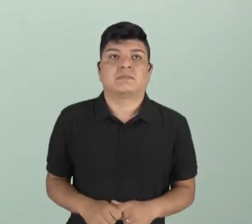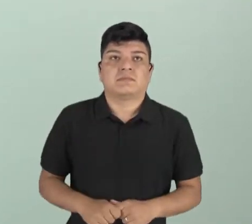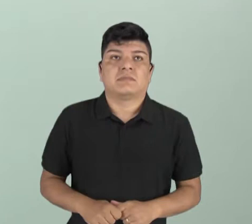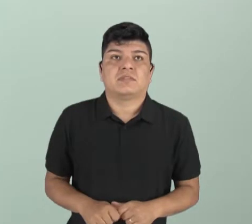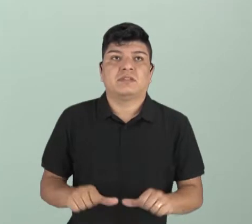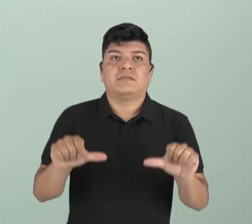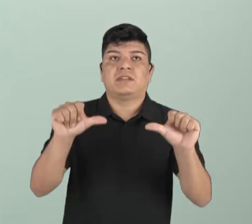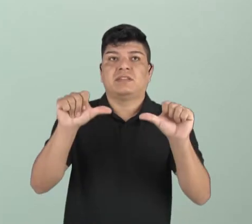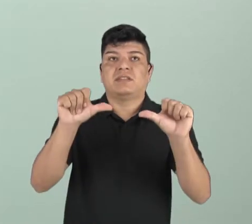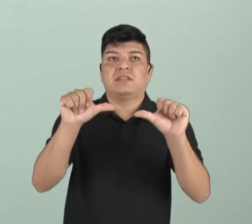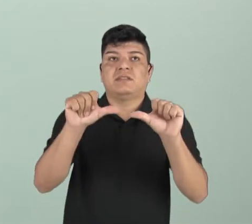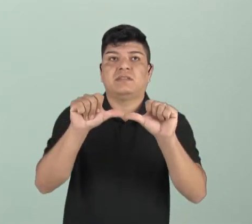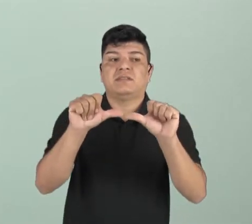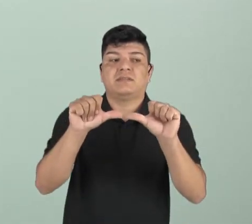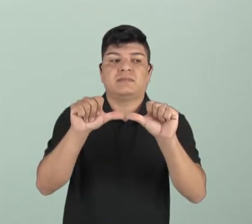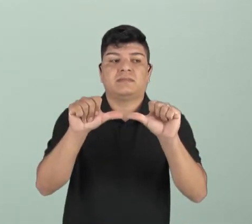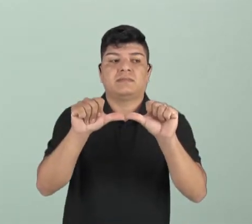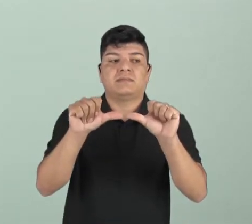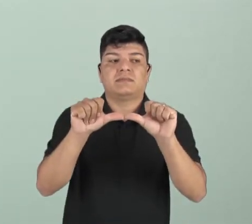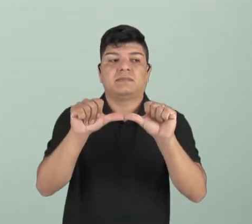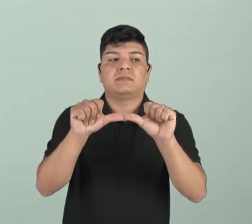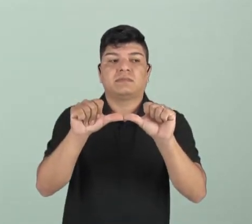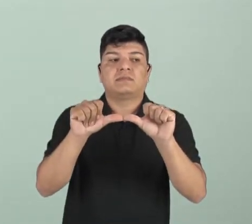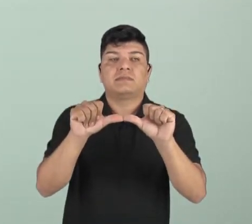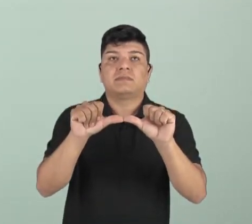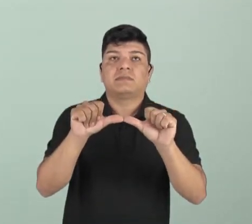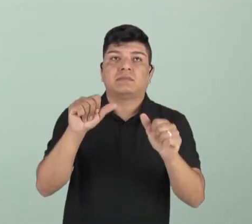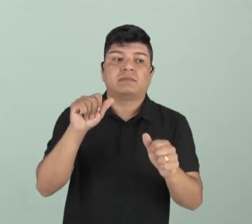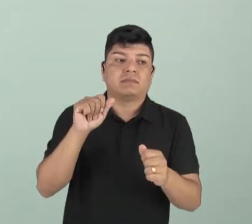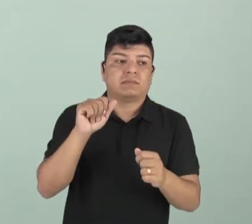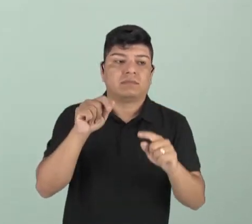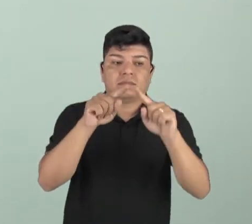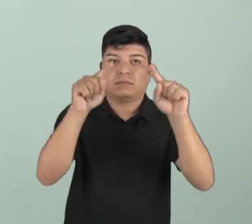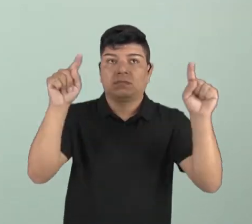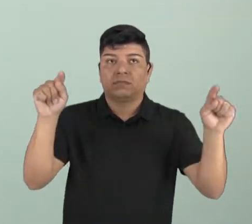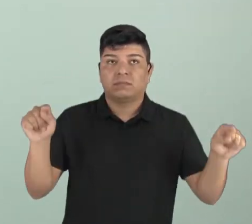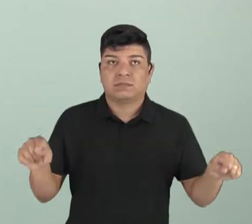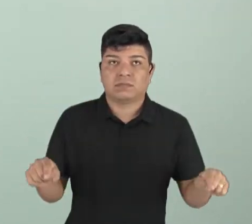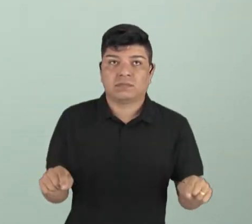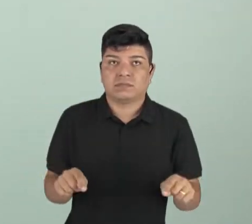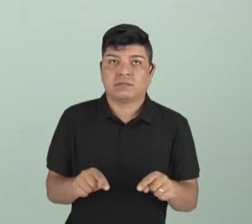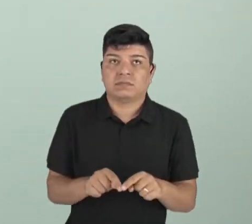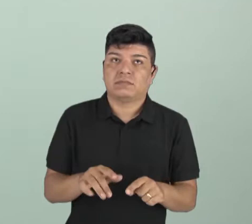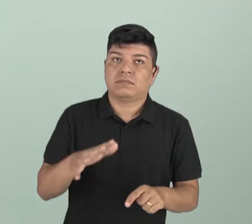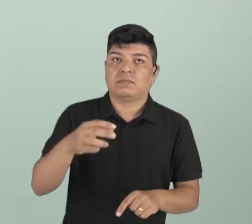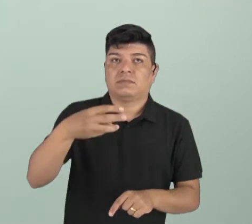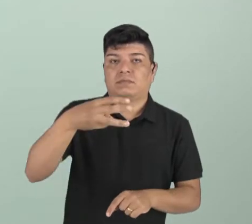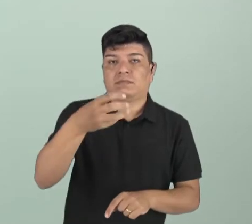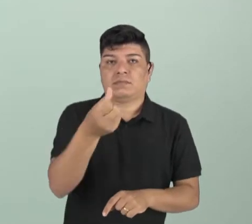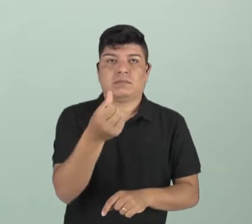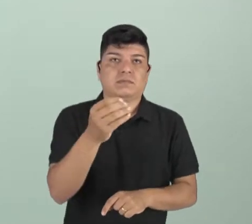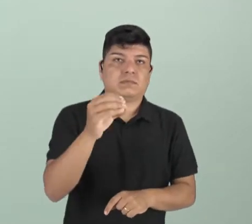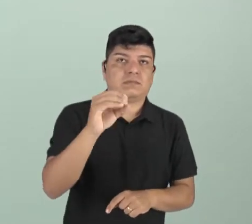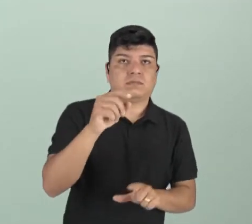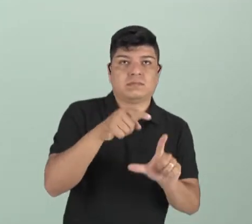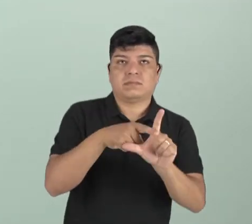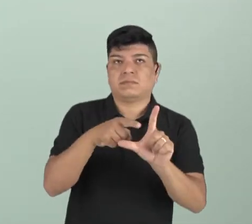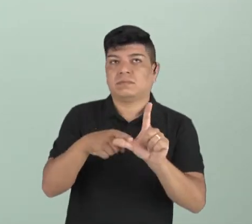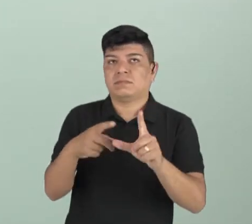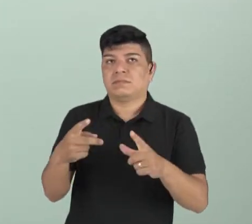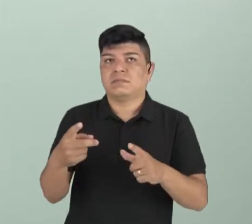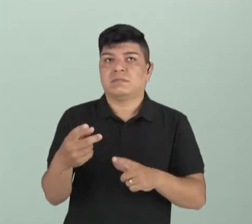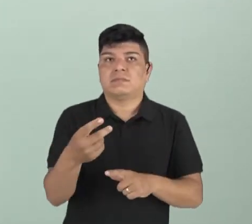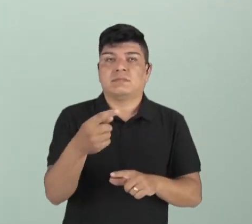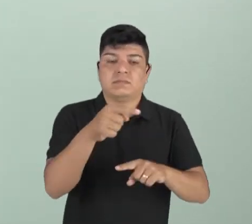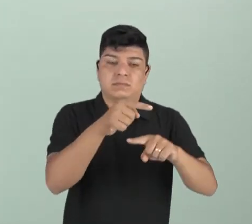circunferência está dividida em seis partes iguais cada ângulo central indicado mede 360 dividido por 6 que é